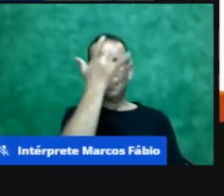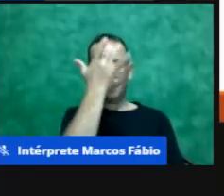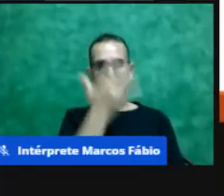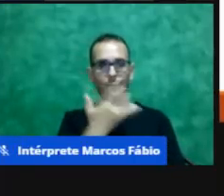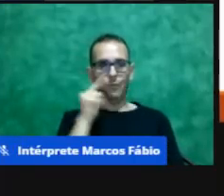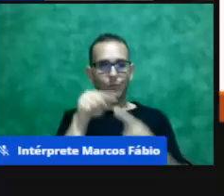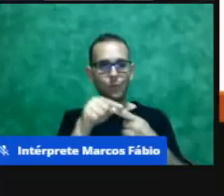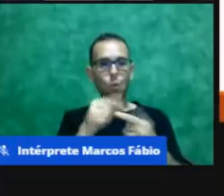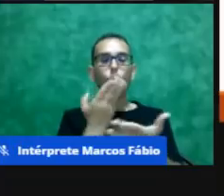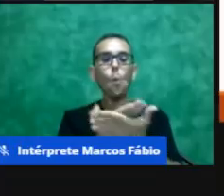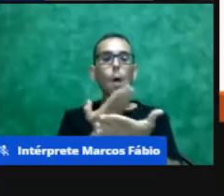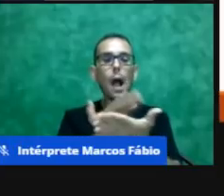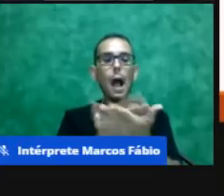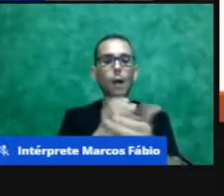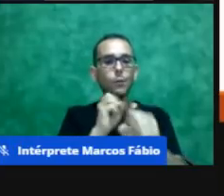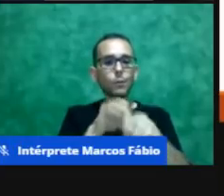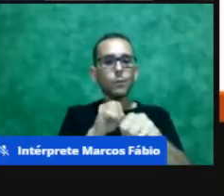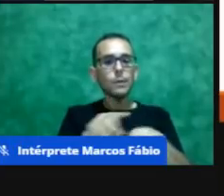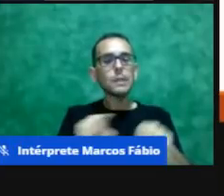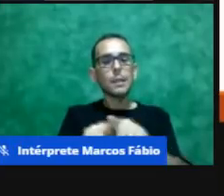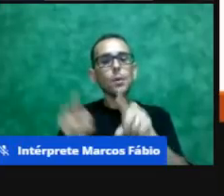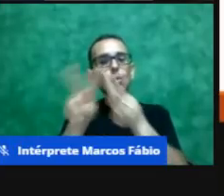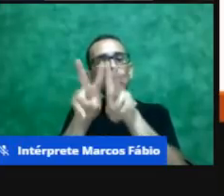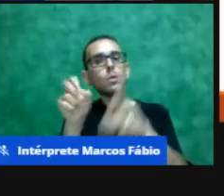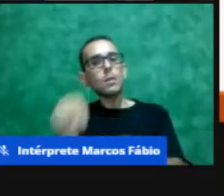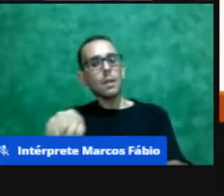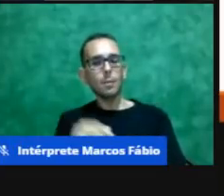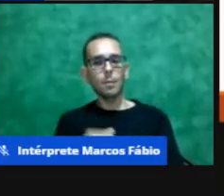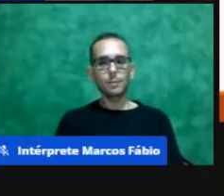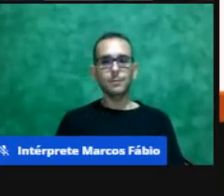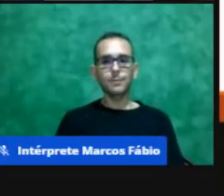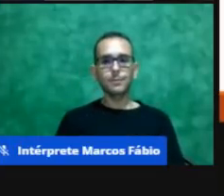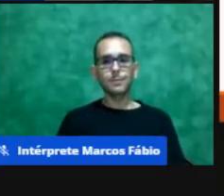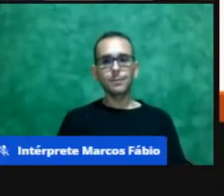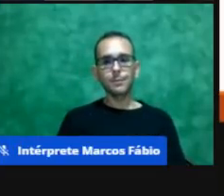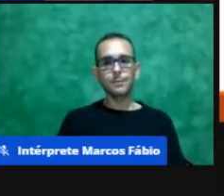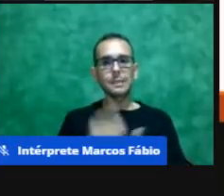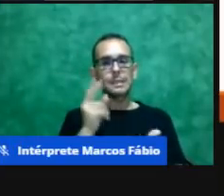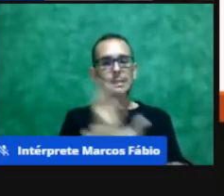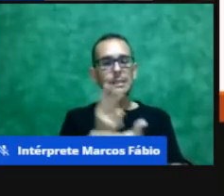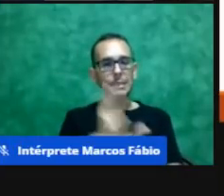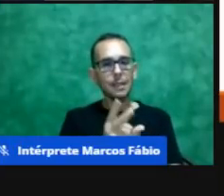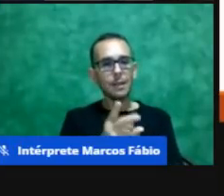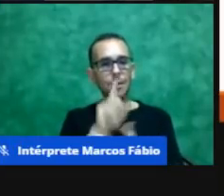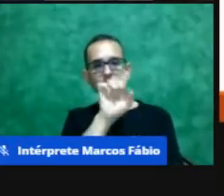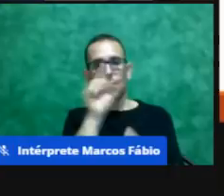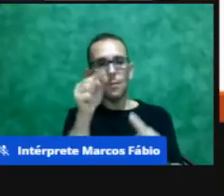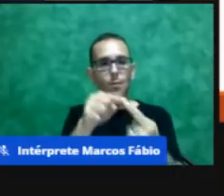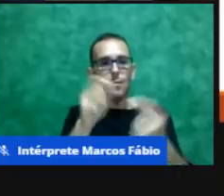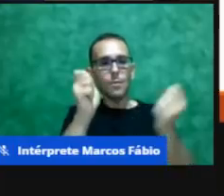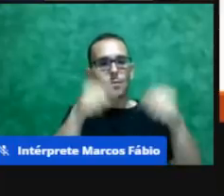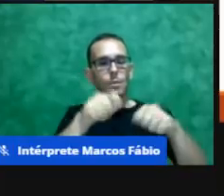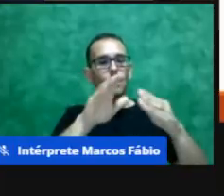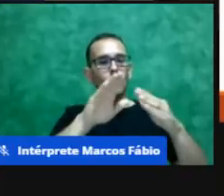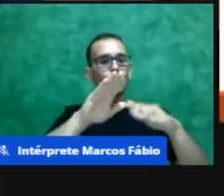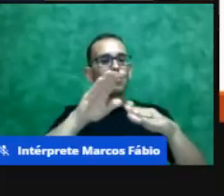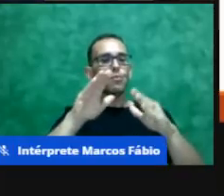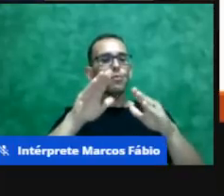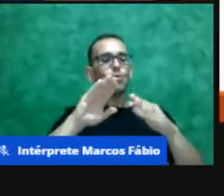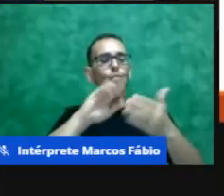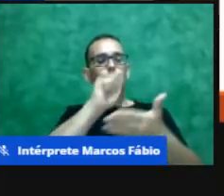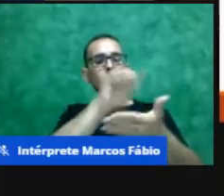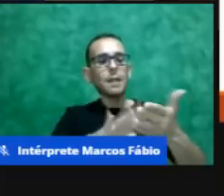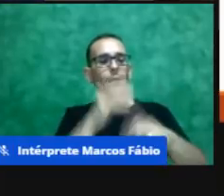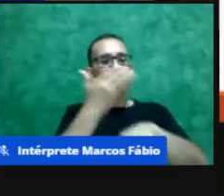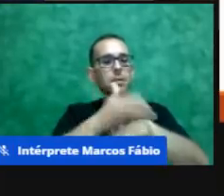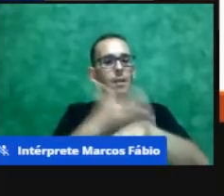que eu ministro e o tema da aula que vai ser daquele dia. Então, aqui, por exemplo, Ponte de Campinhas, que era uma atividade prática voltada ao segundo ano